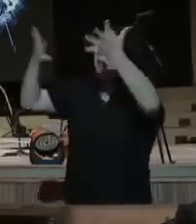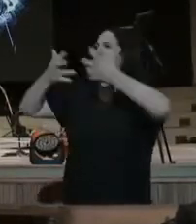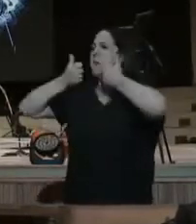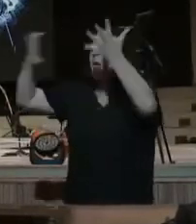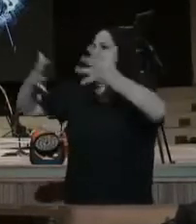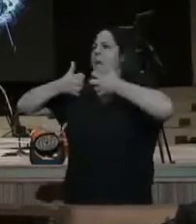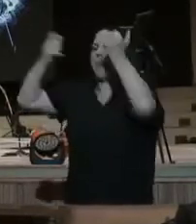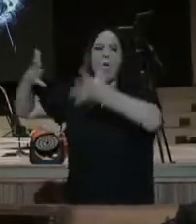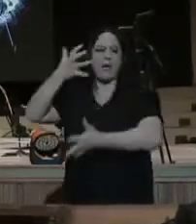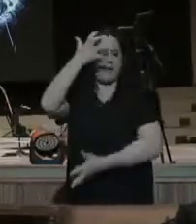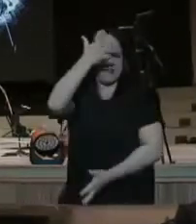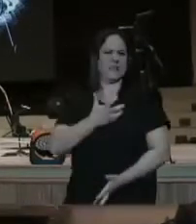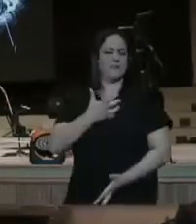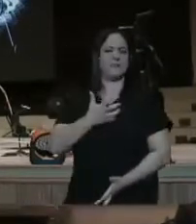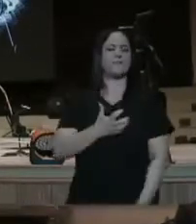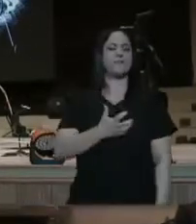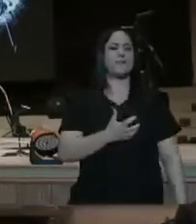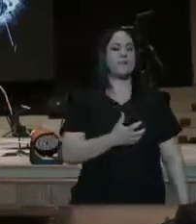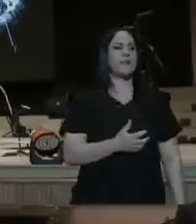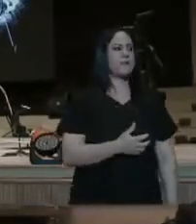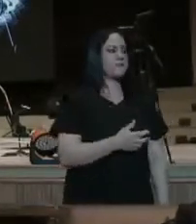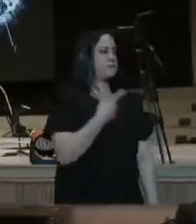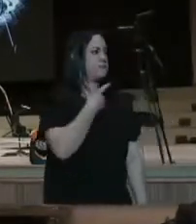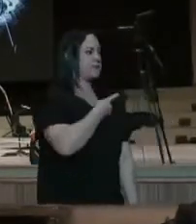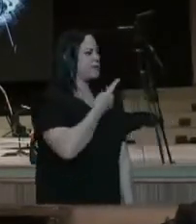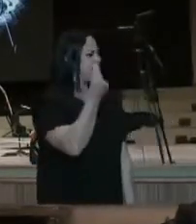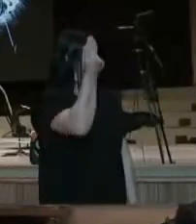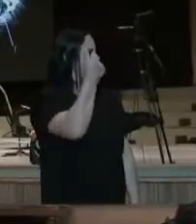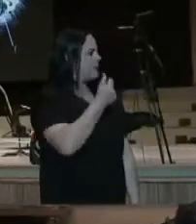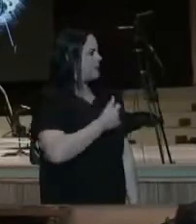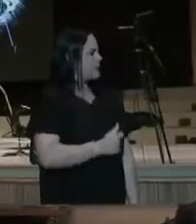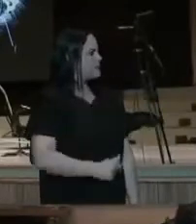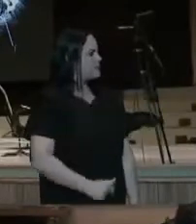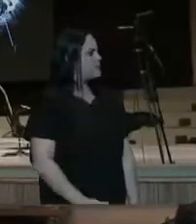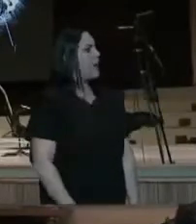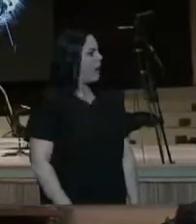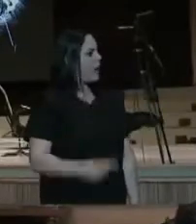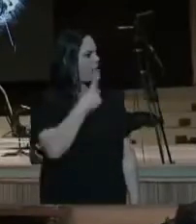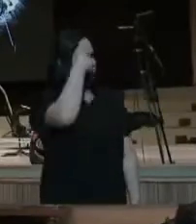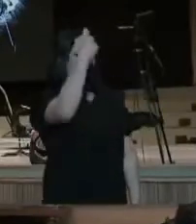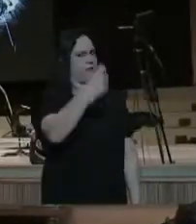dele dela e ele teve um estalo eles um